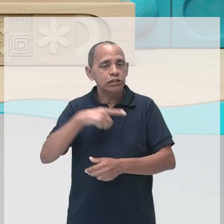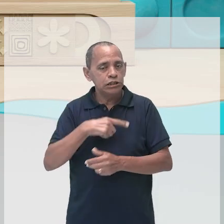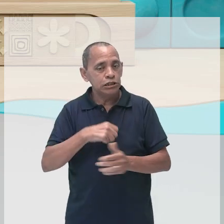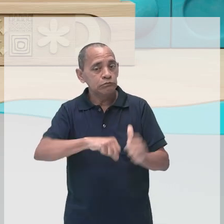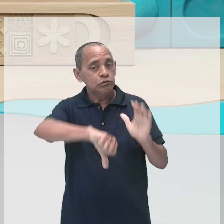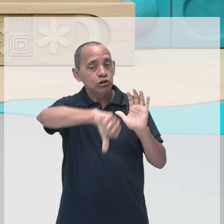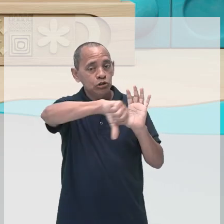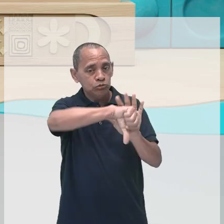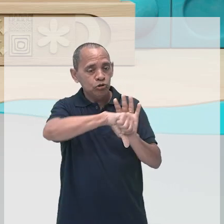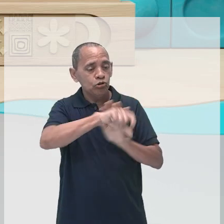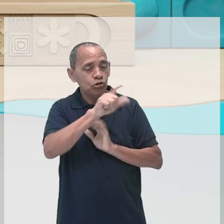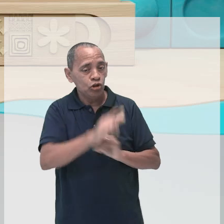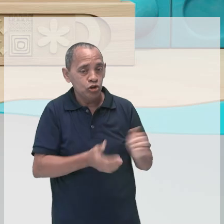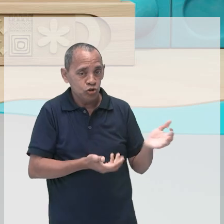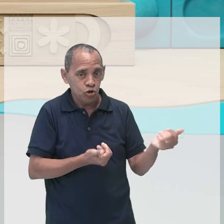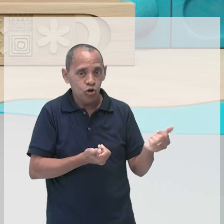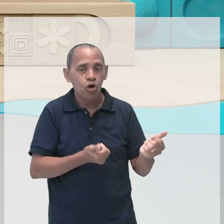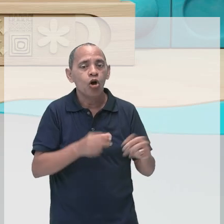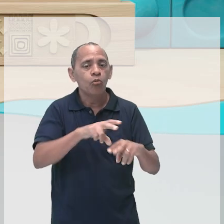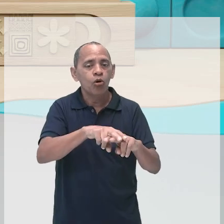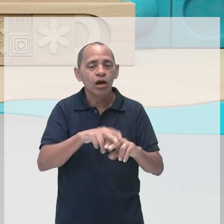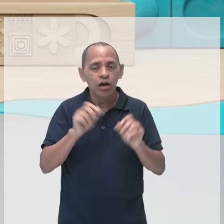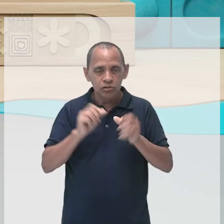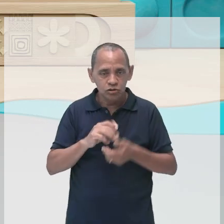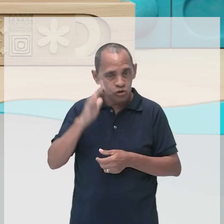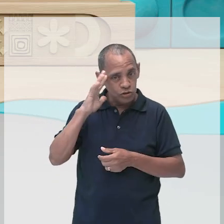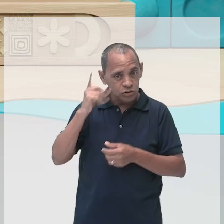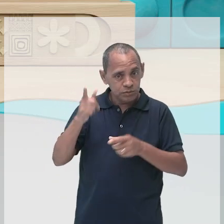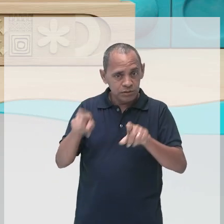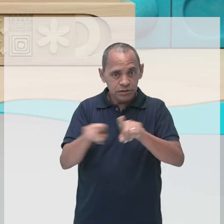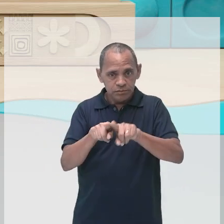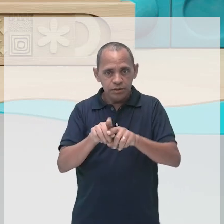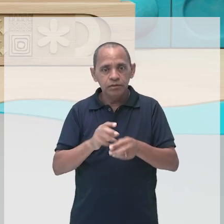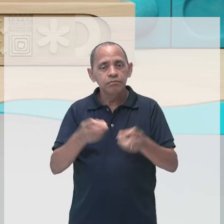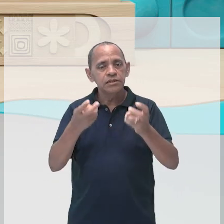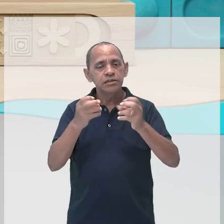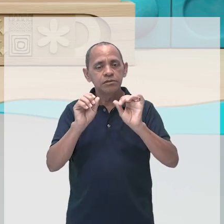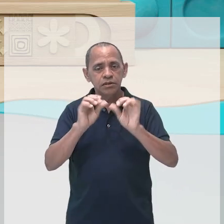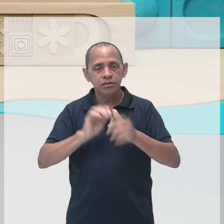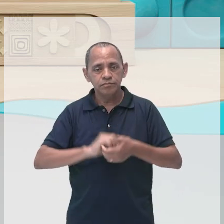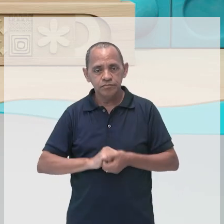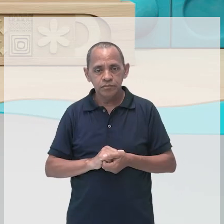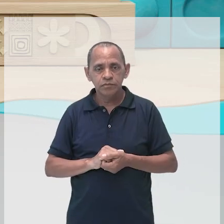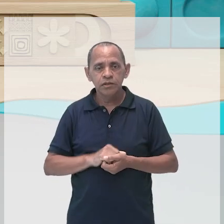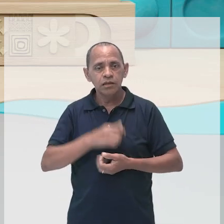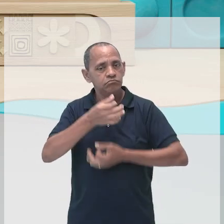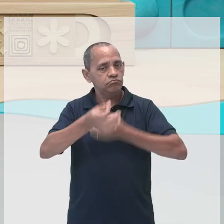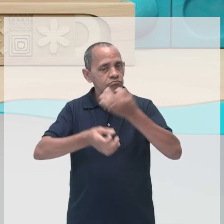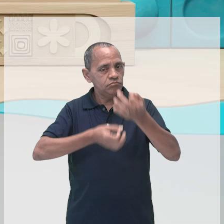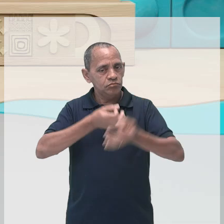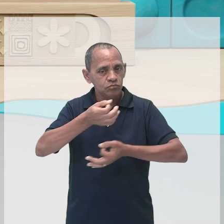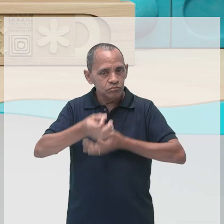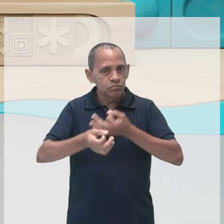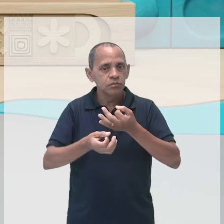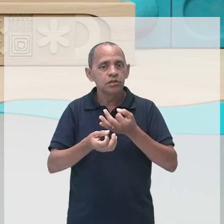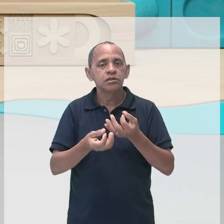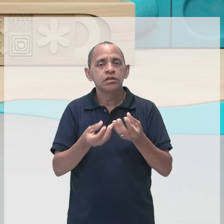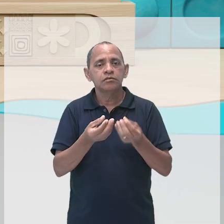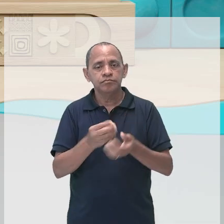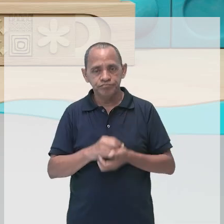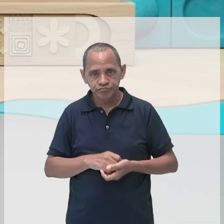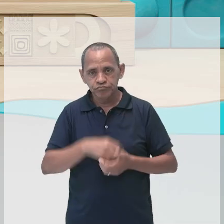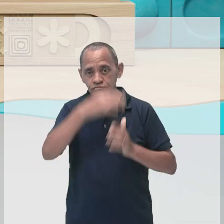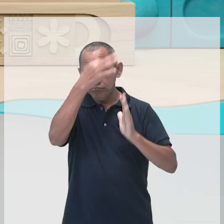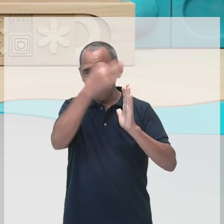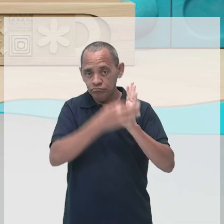por suas infrações. Então, gente, percebam que ele argumenta, ele coloca